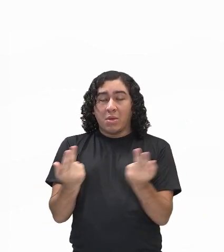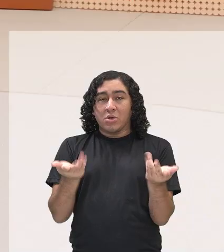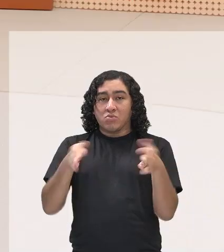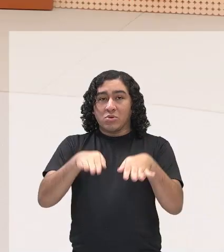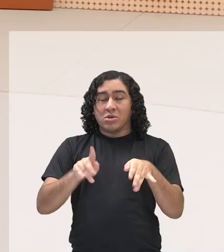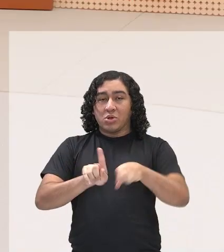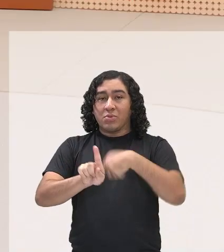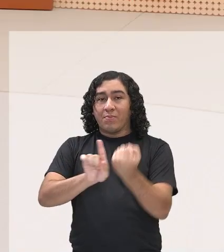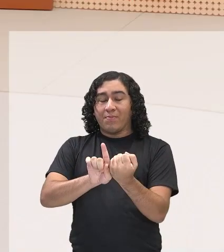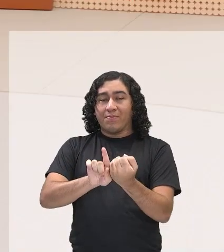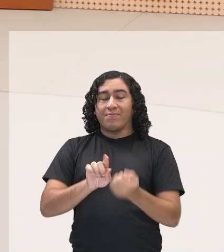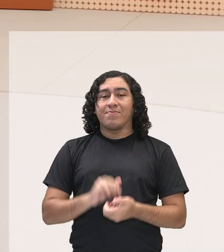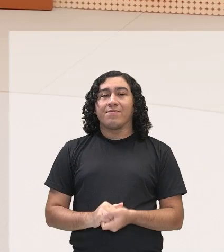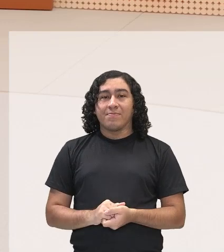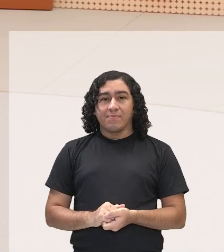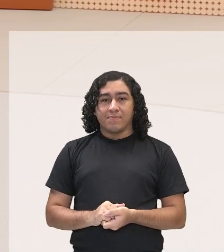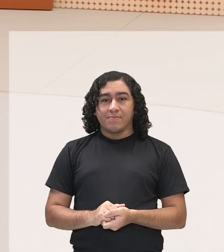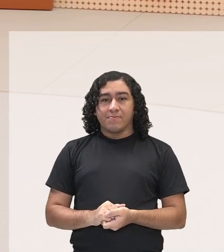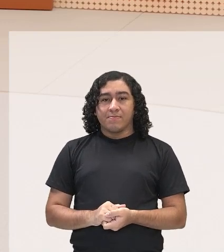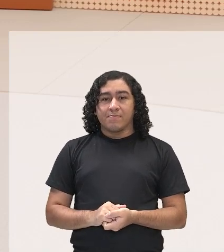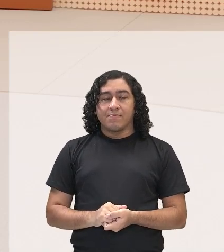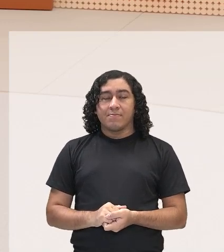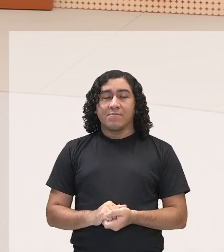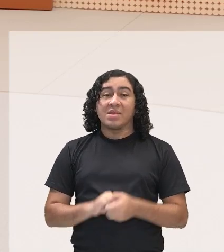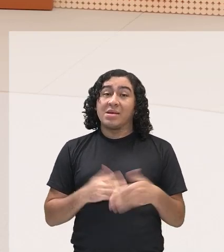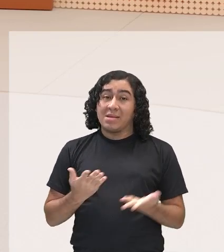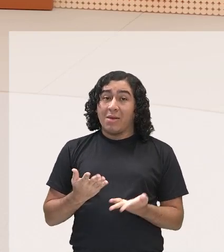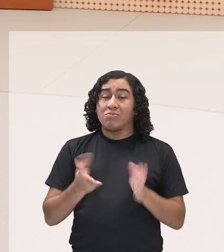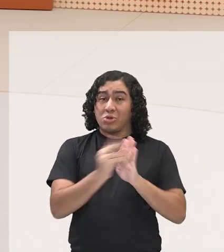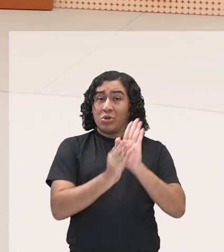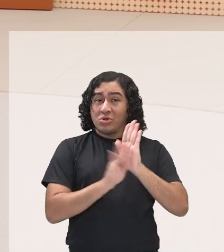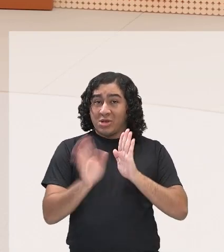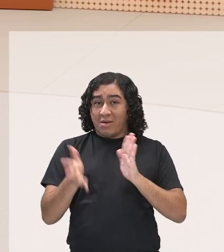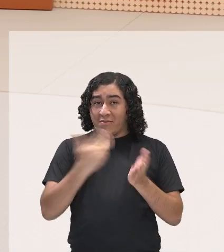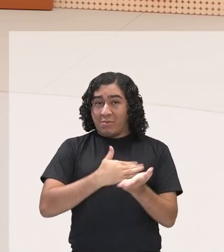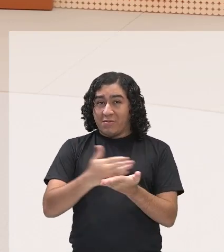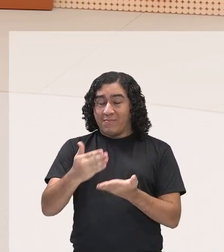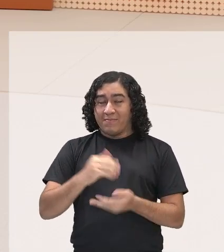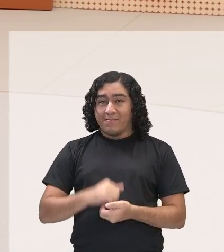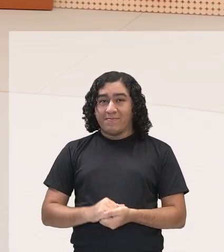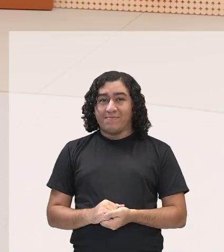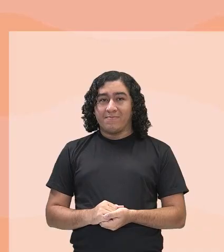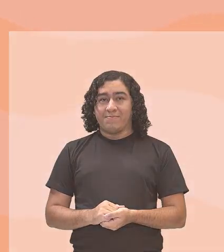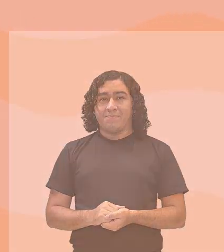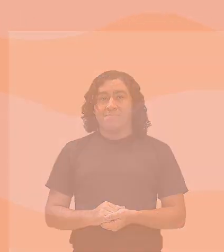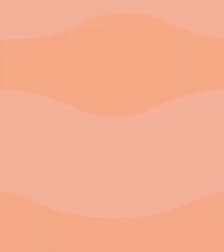social. Então, tendo em vista esses conteúdos aí, vamos então à nossa aula.